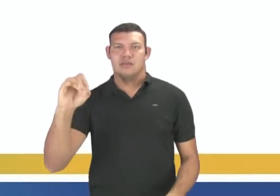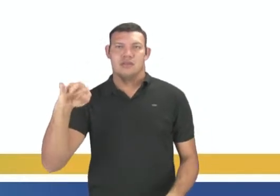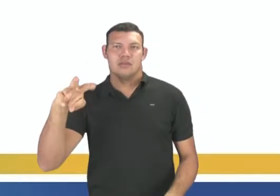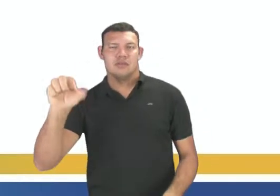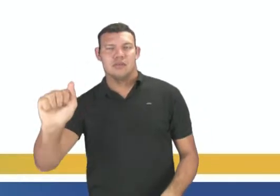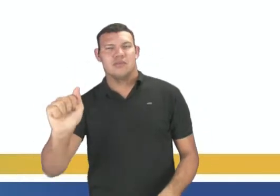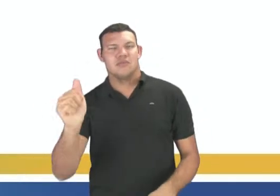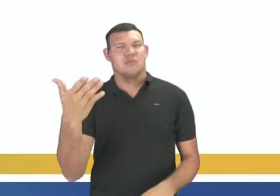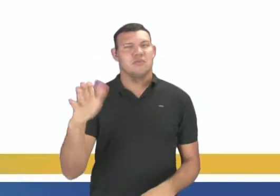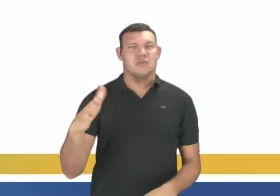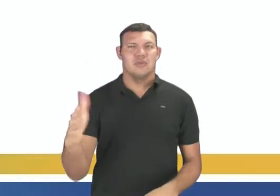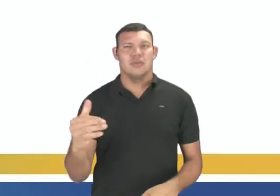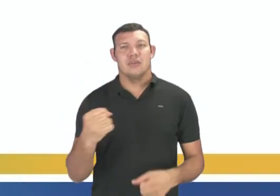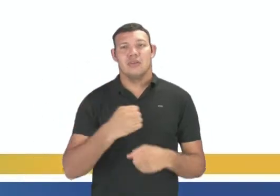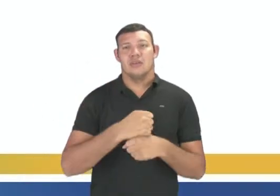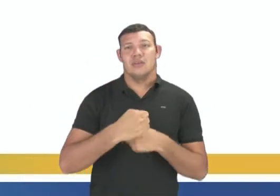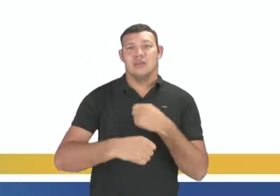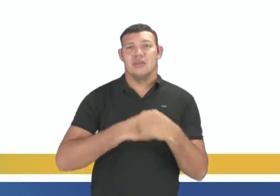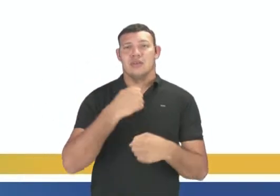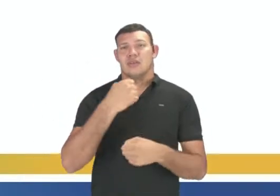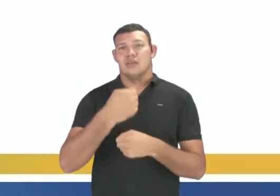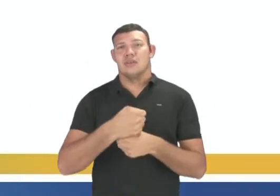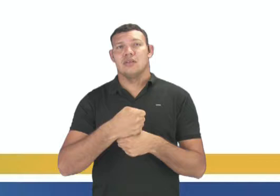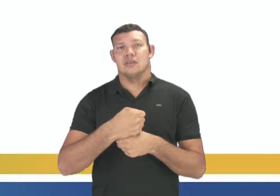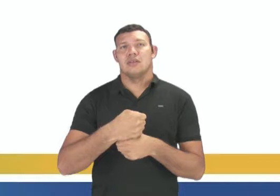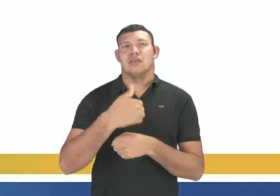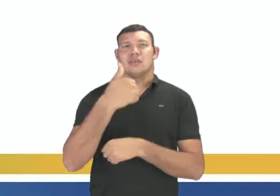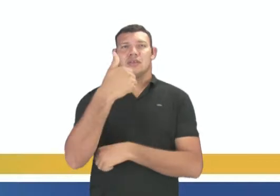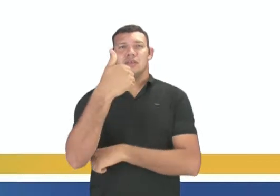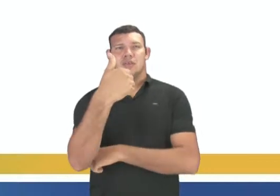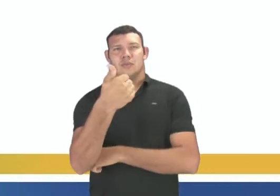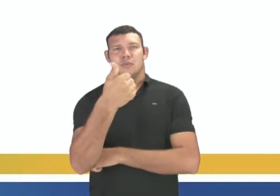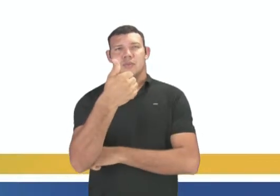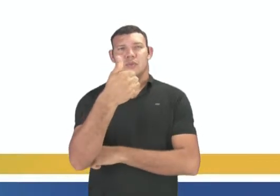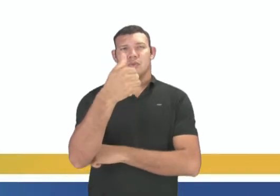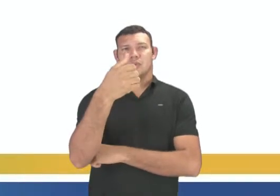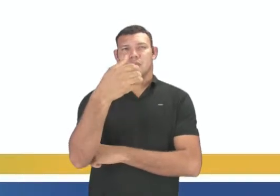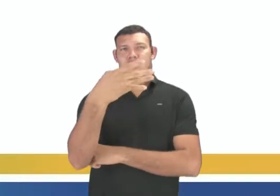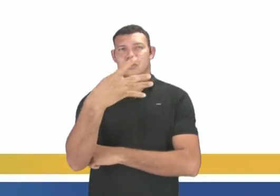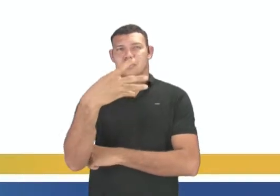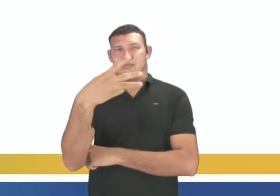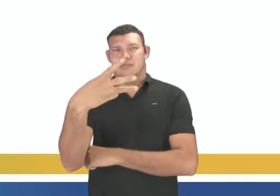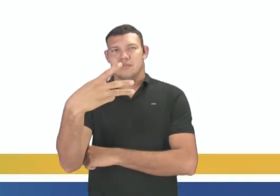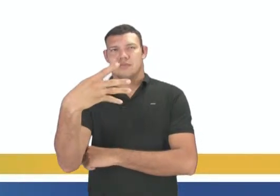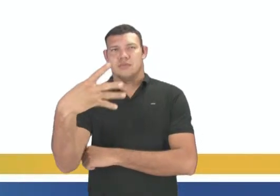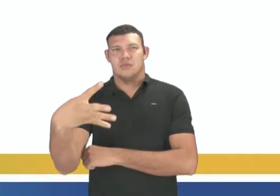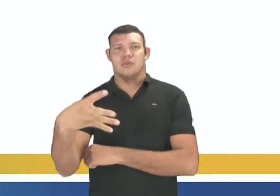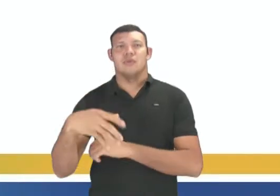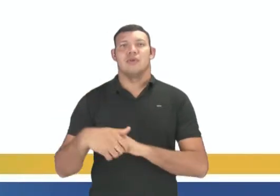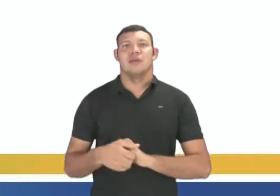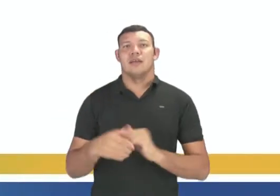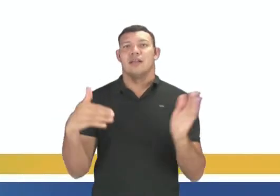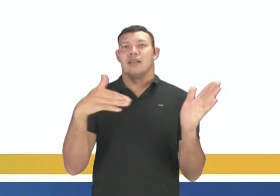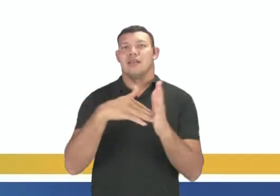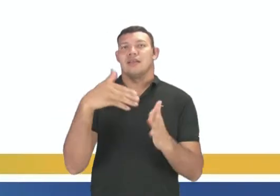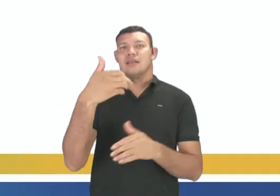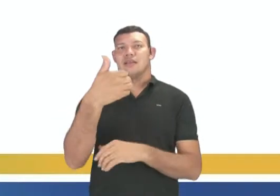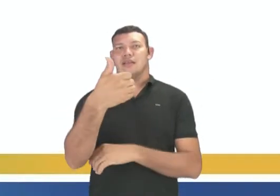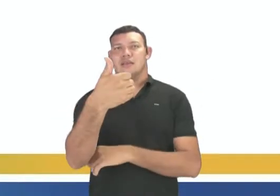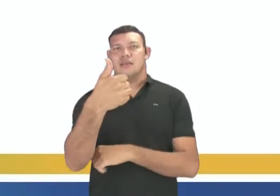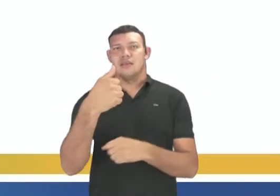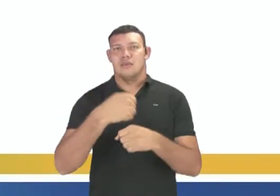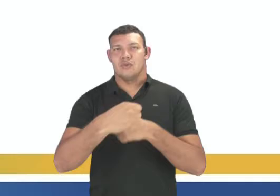por volta ali de 1434, com a nomeação de Fernão Lopes, até 1527, com o retorno de Sá Miranda. Então